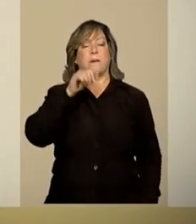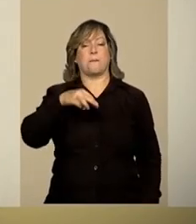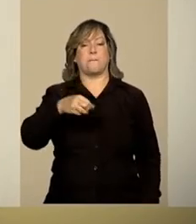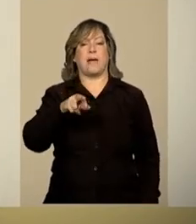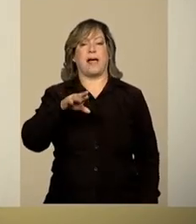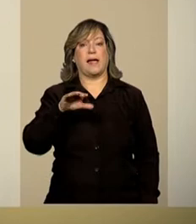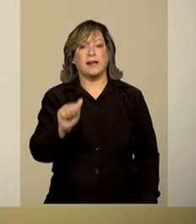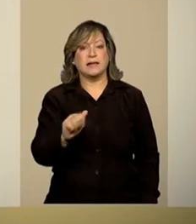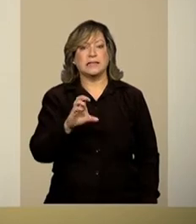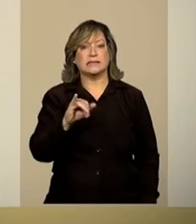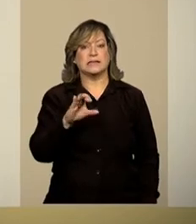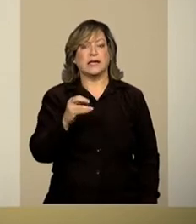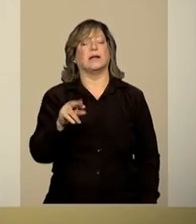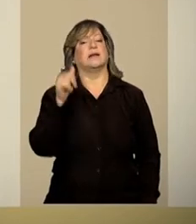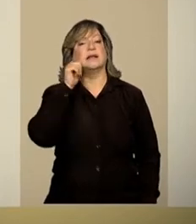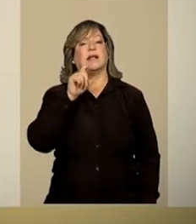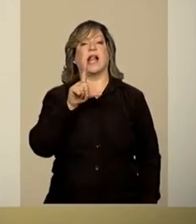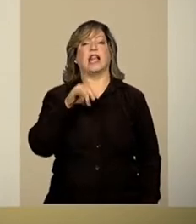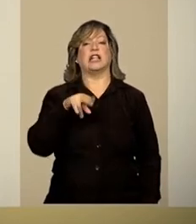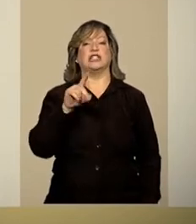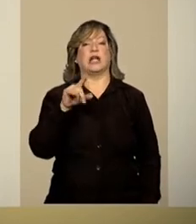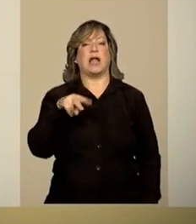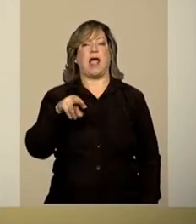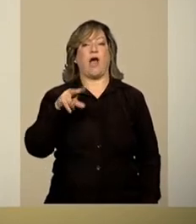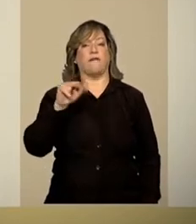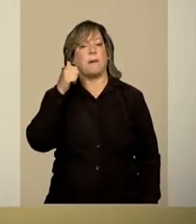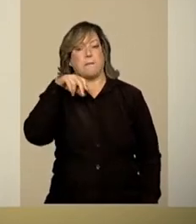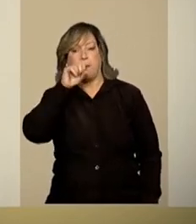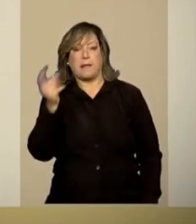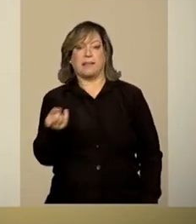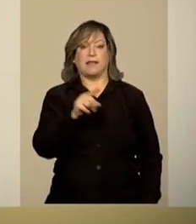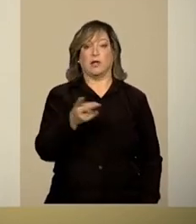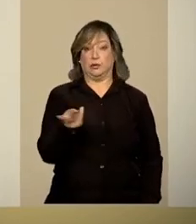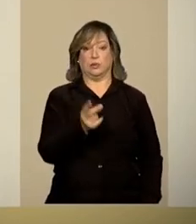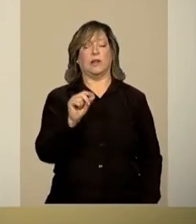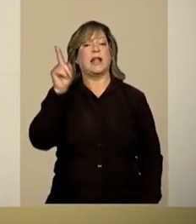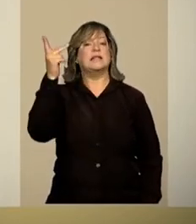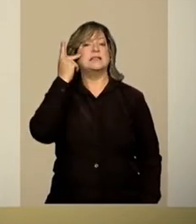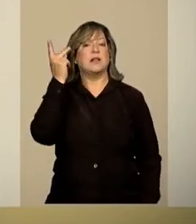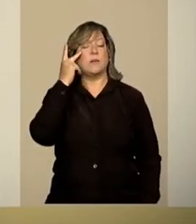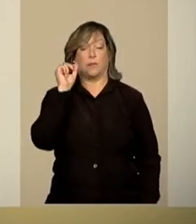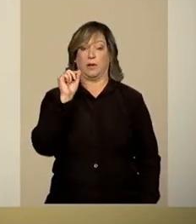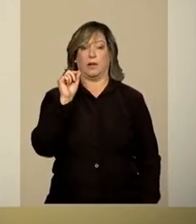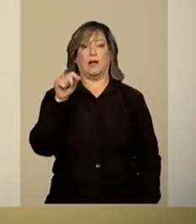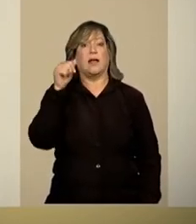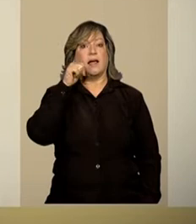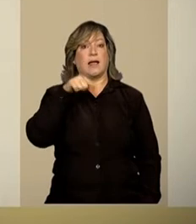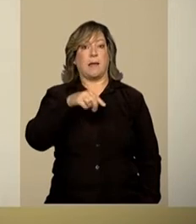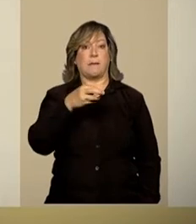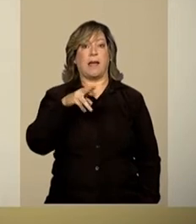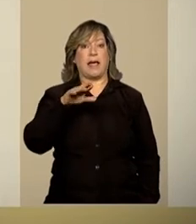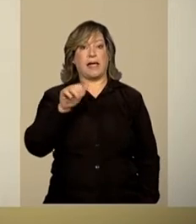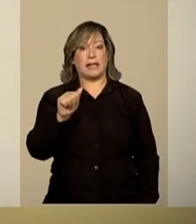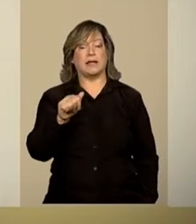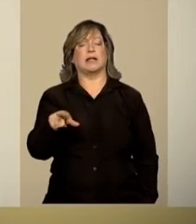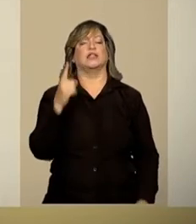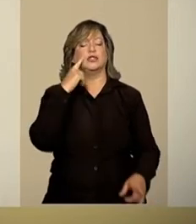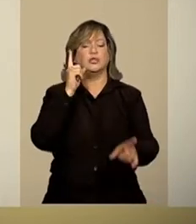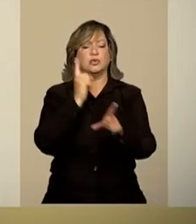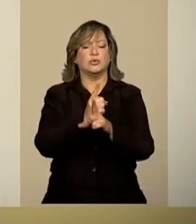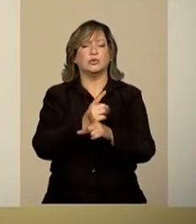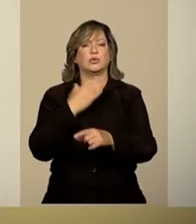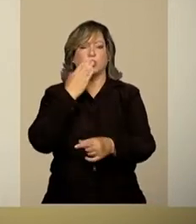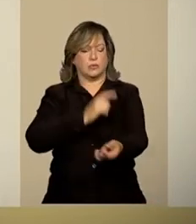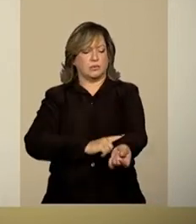Cícera e da mãe dela Dona Lindinalva dos Santos lá em São Paulo a Maria Cícera descobriu e tinha diabetes